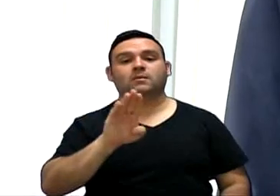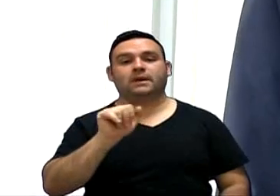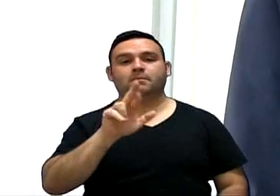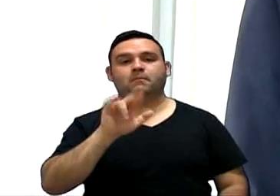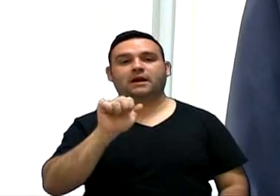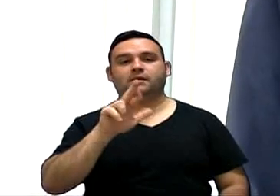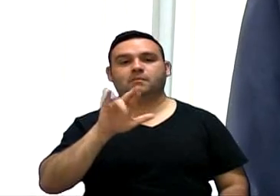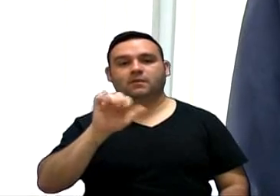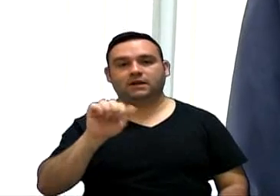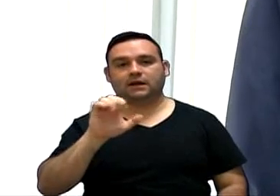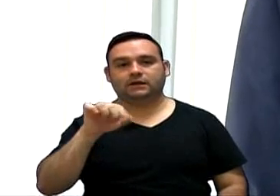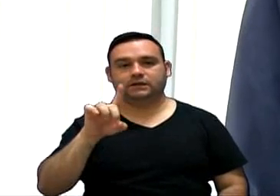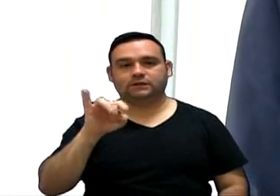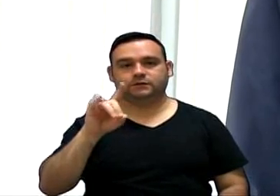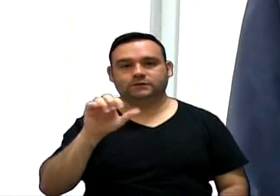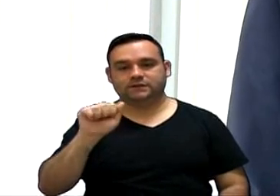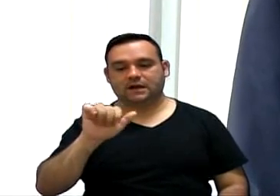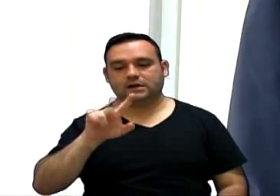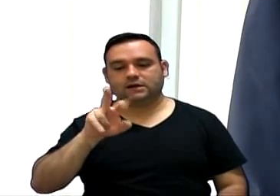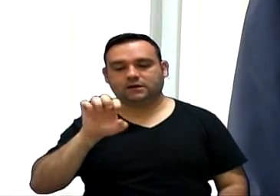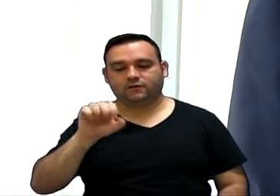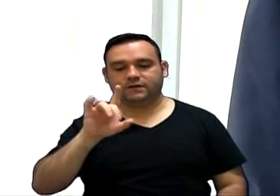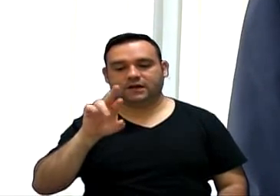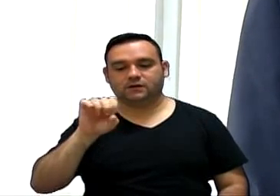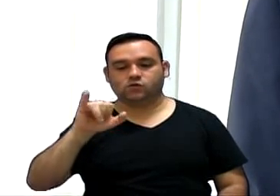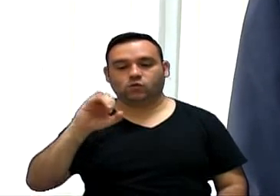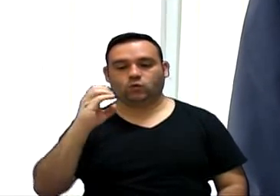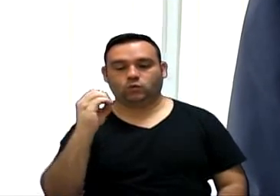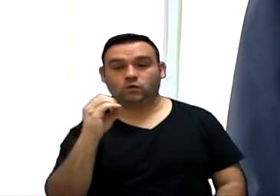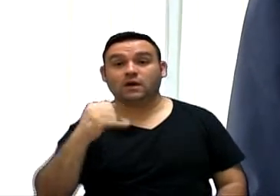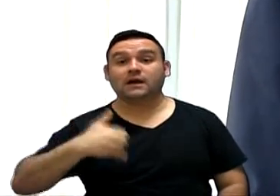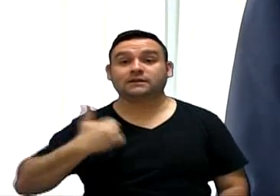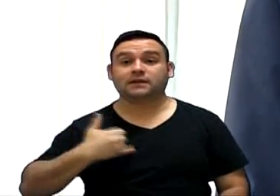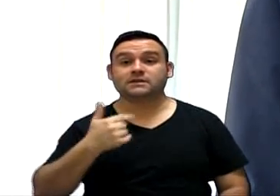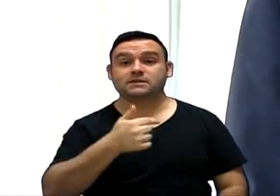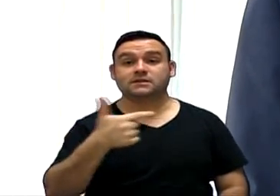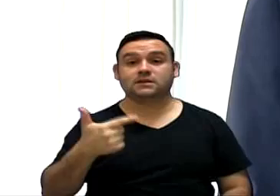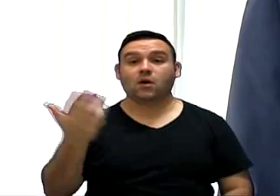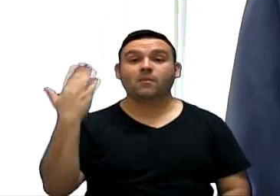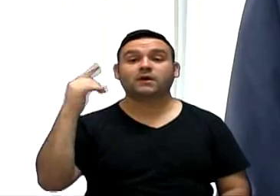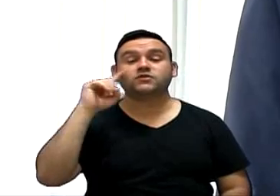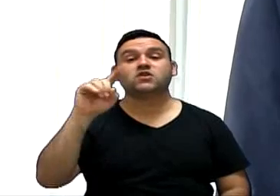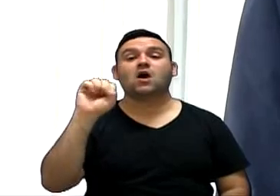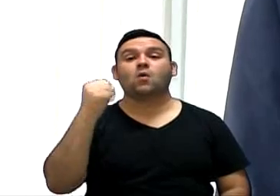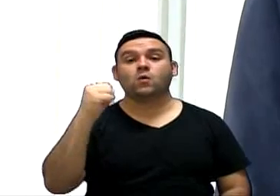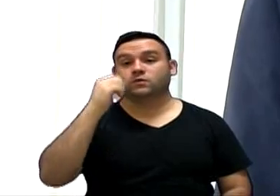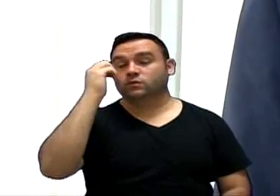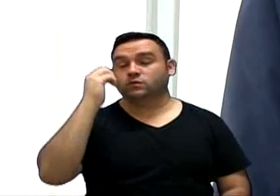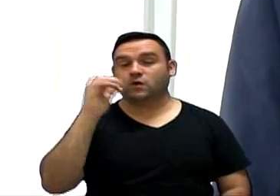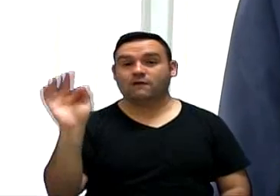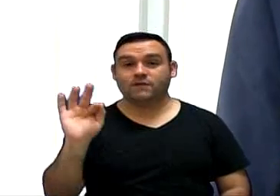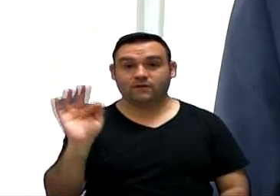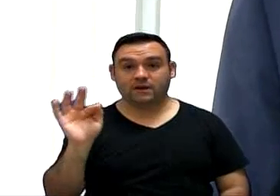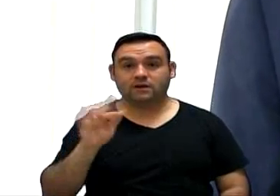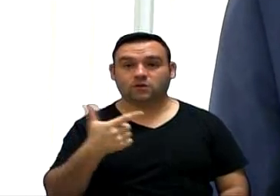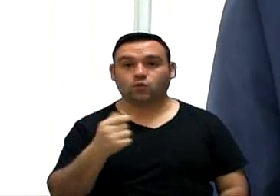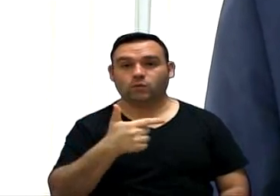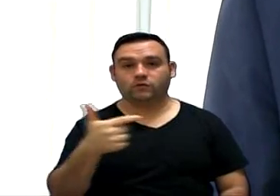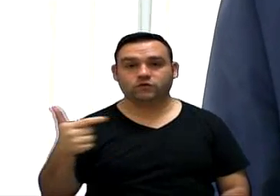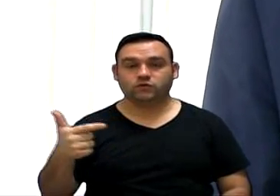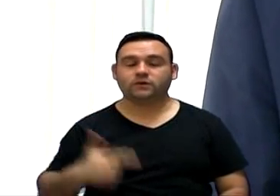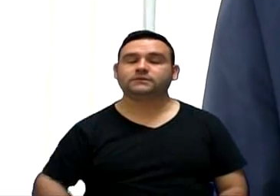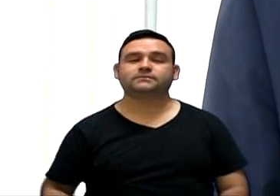Bárbara Cândida Alves Cardoso, aos 72 anos de idade, ocorrido no dia 8 de fevereiro de